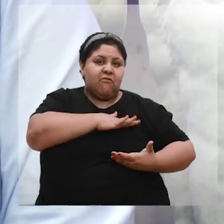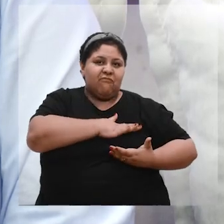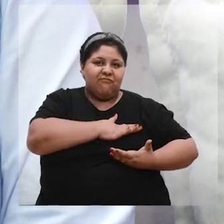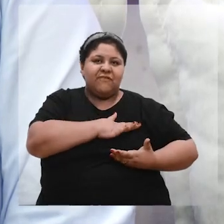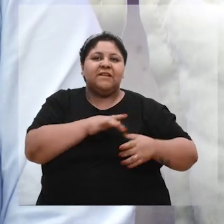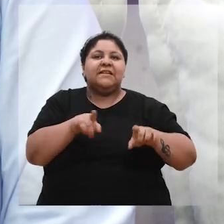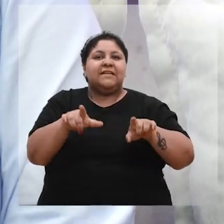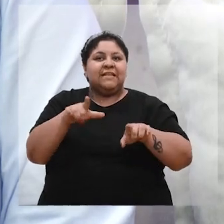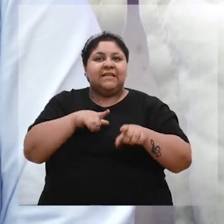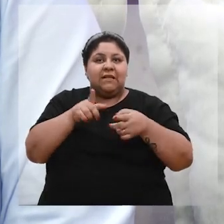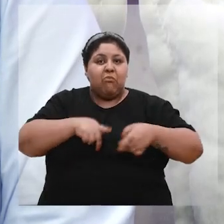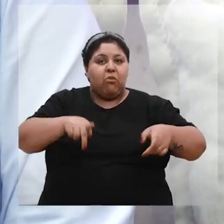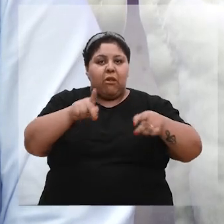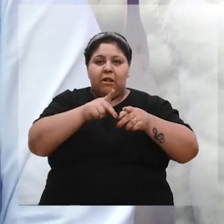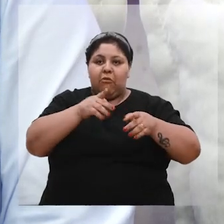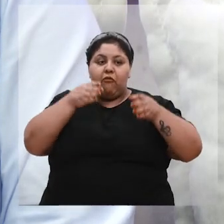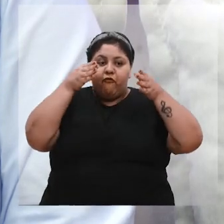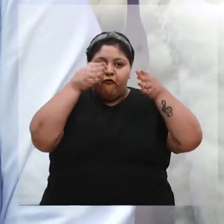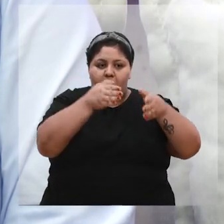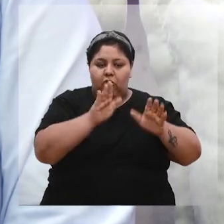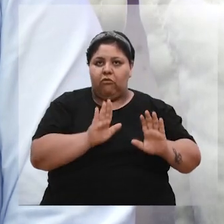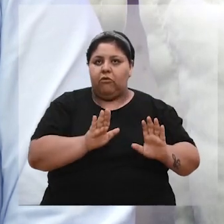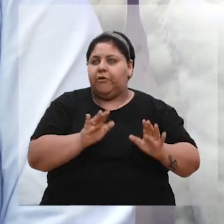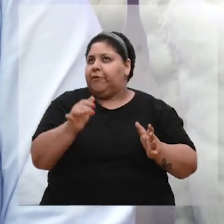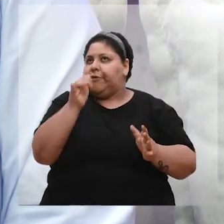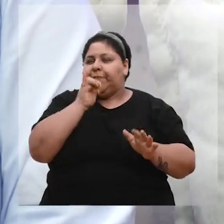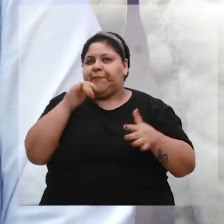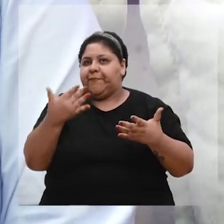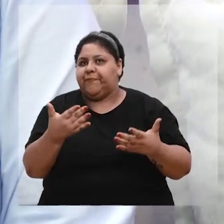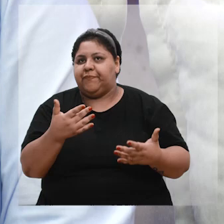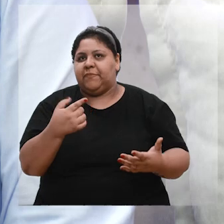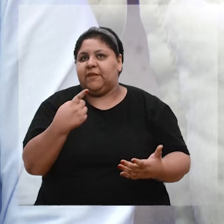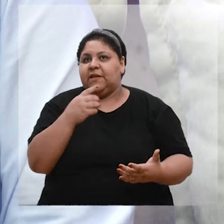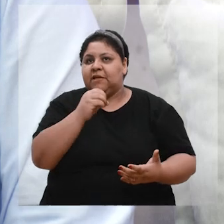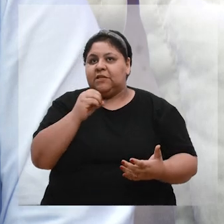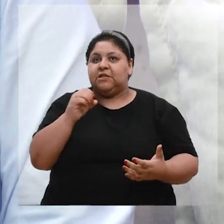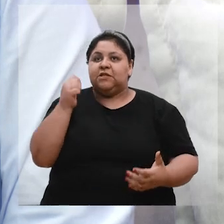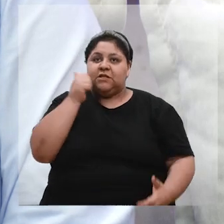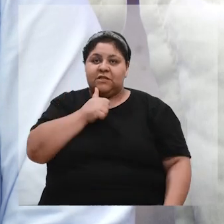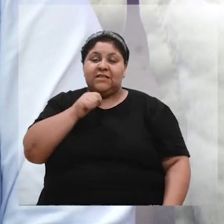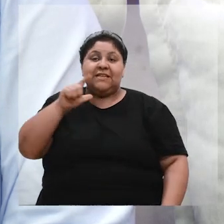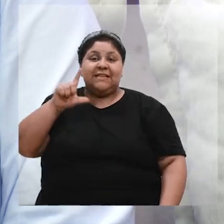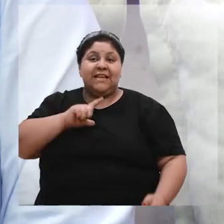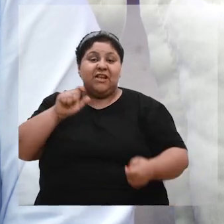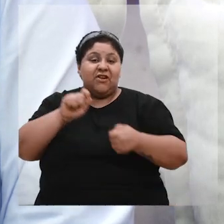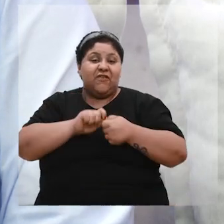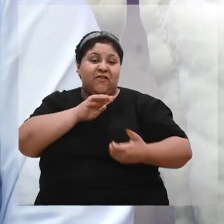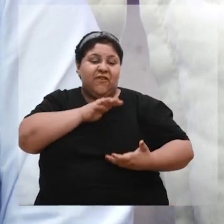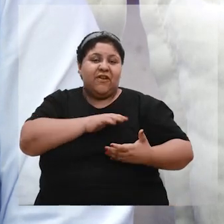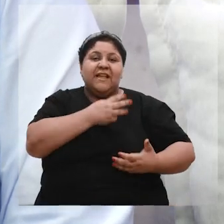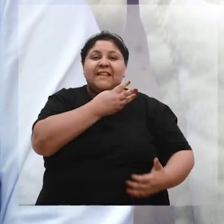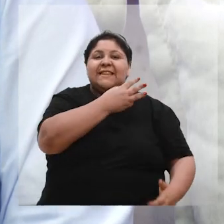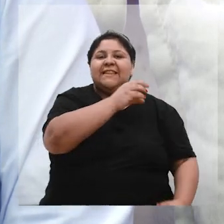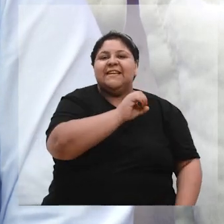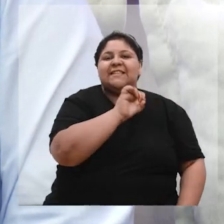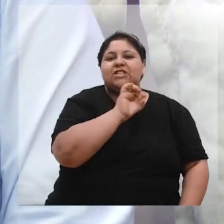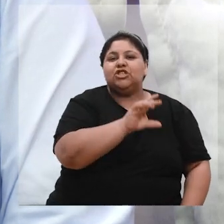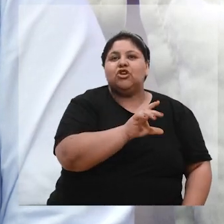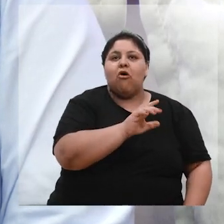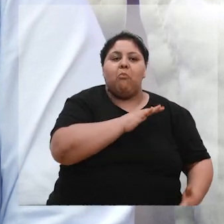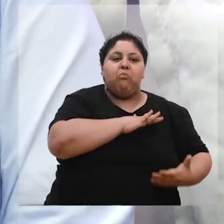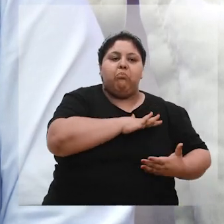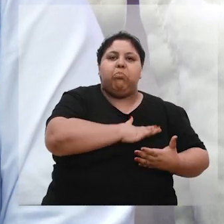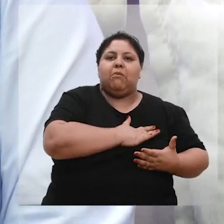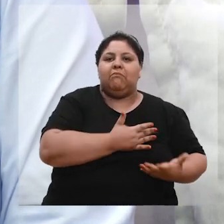faz a mamografia, que teria essa população-alvo, né? Então, assim, vamos supor, de 100 mulheres que teriam que fazer, 30